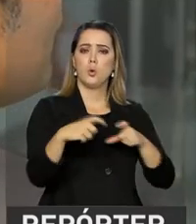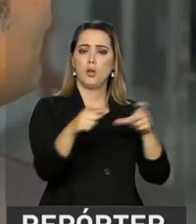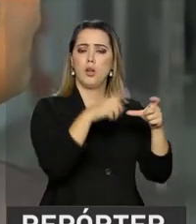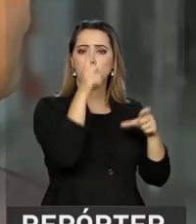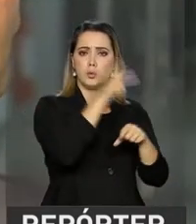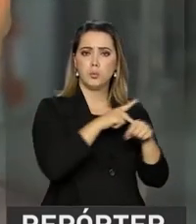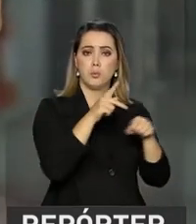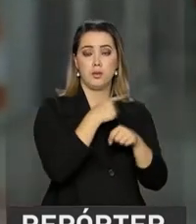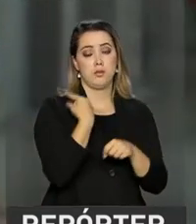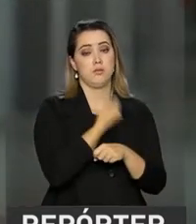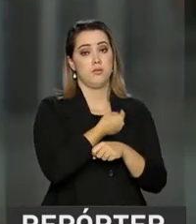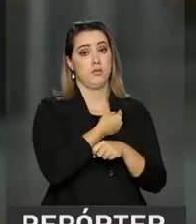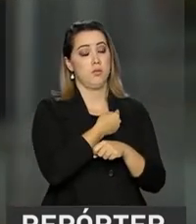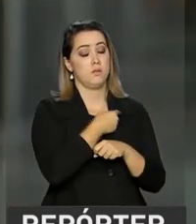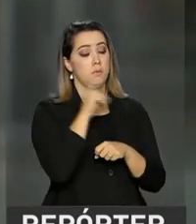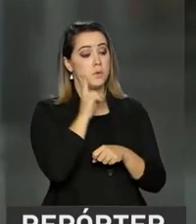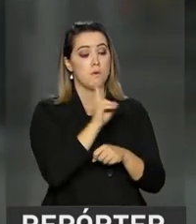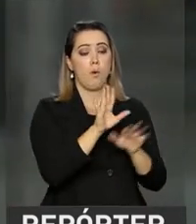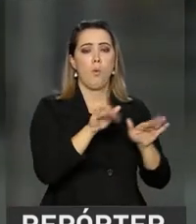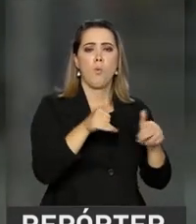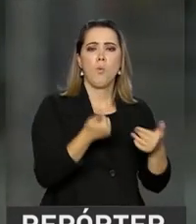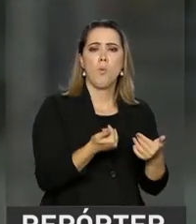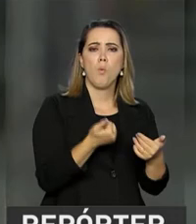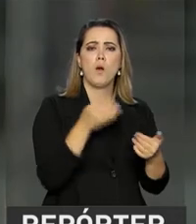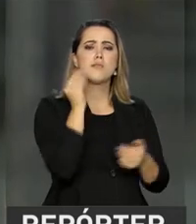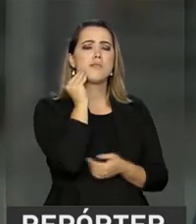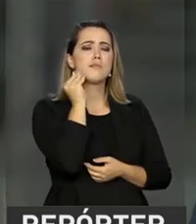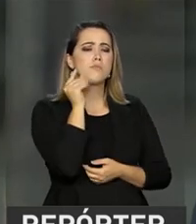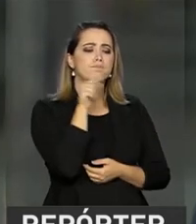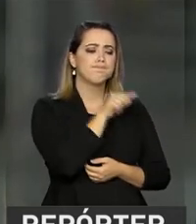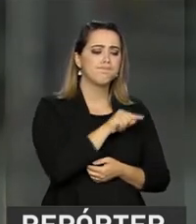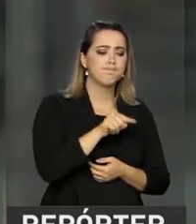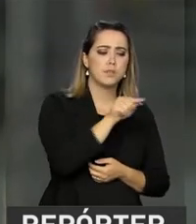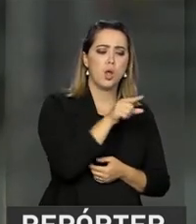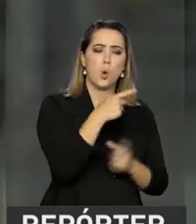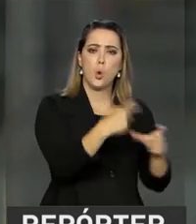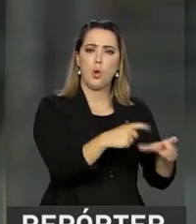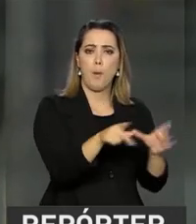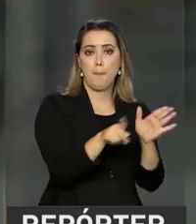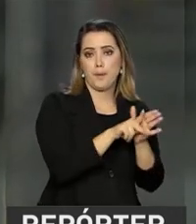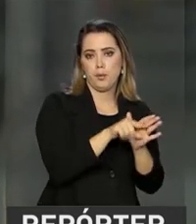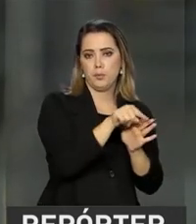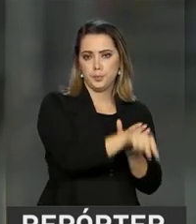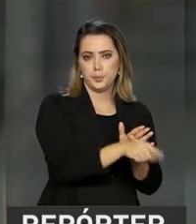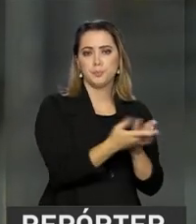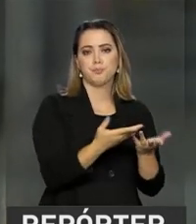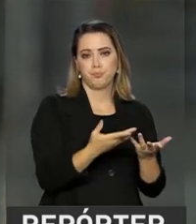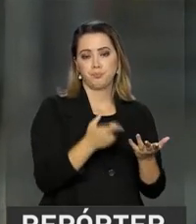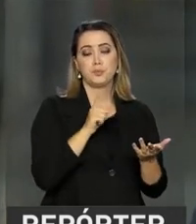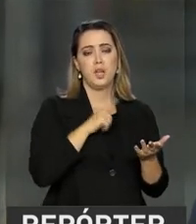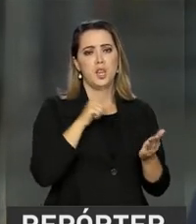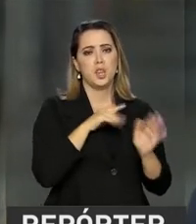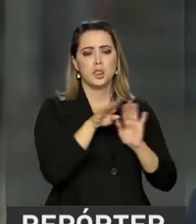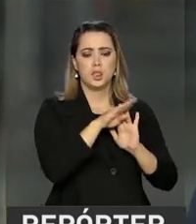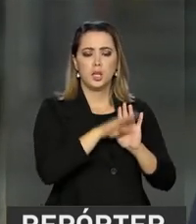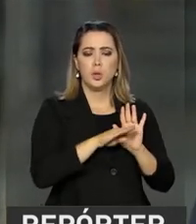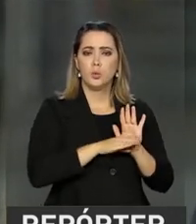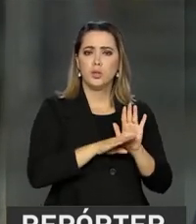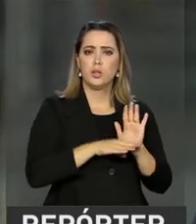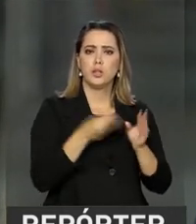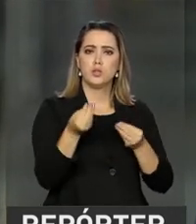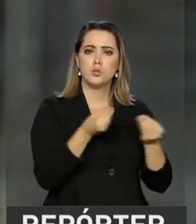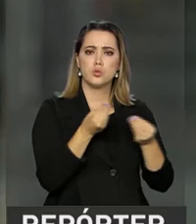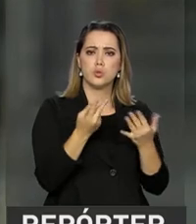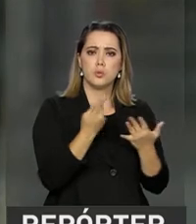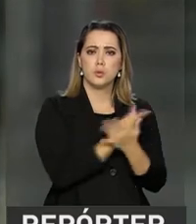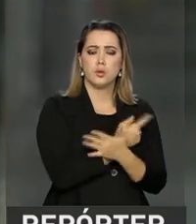vamos respeitar as especificidades o programa tem uma estratégia nacional um guia de funcionamento